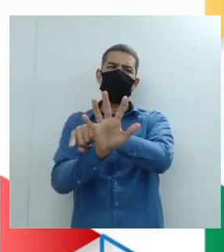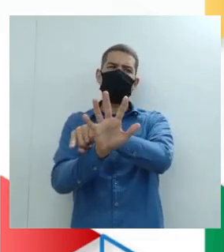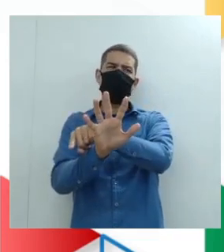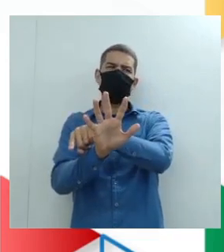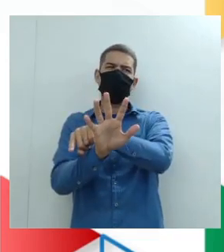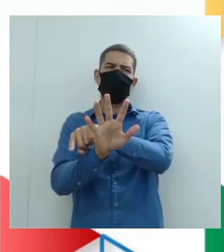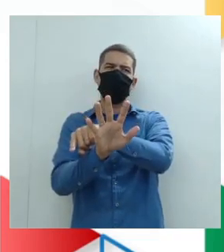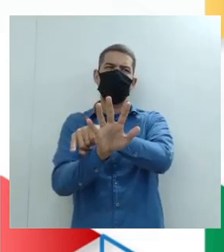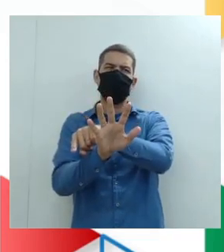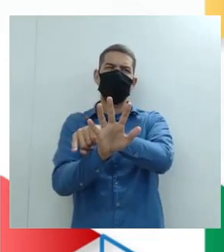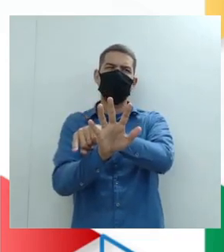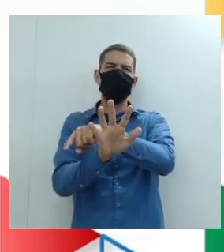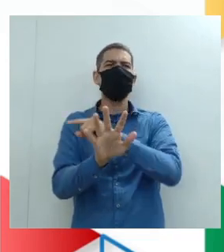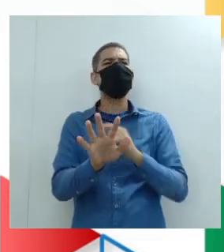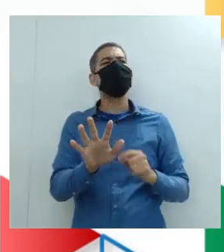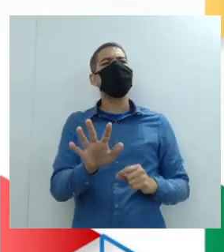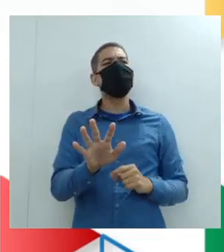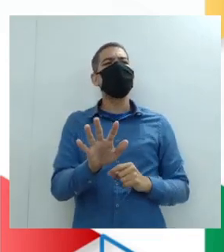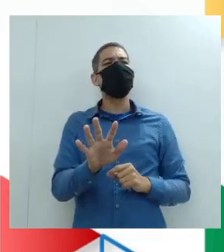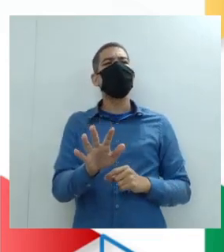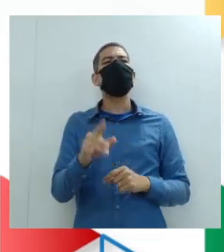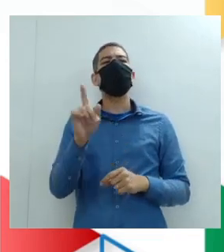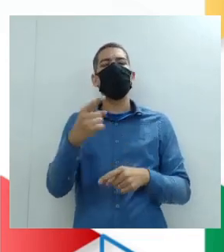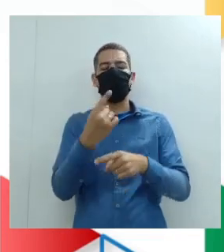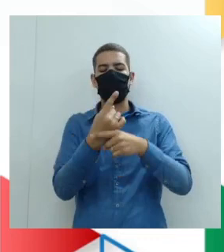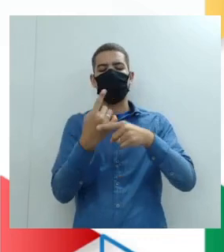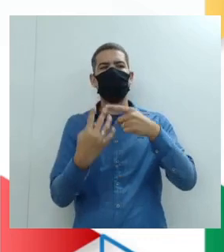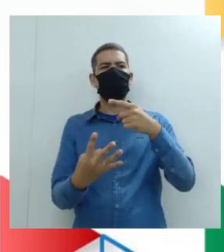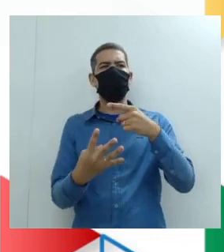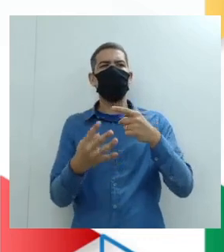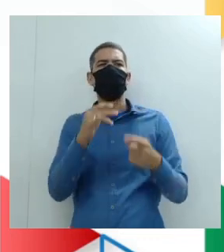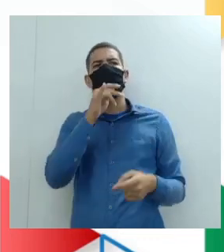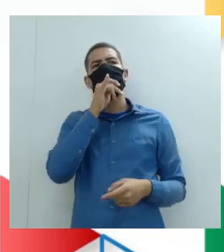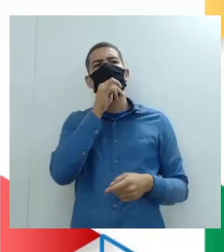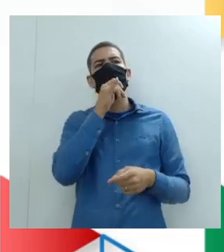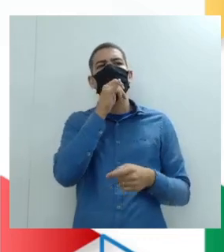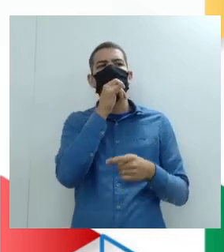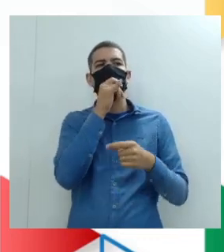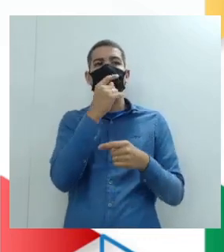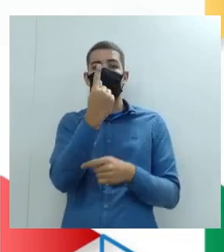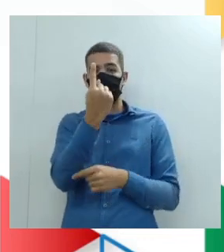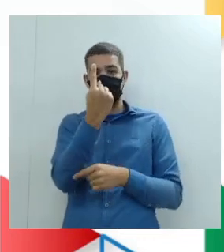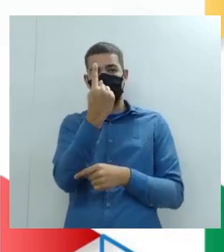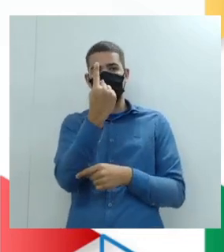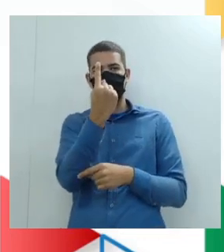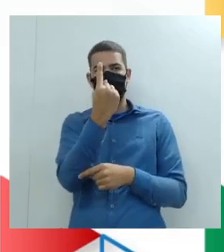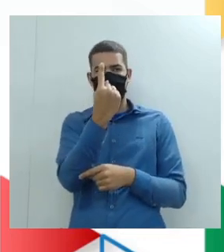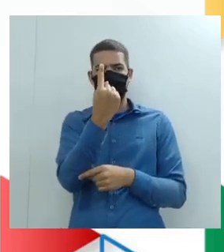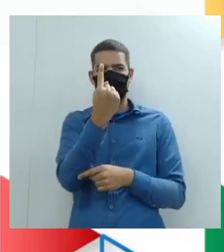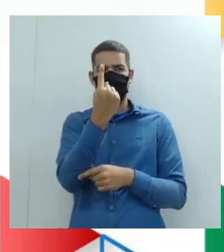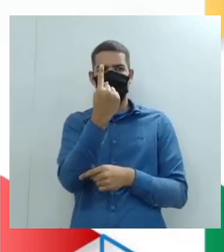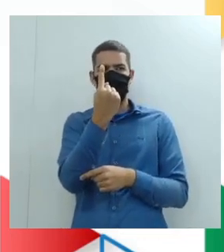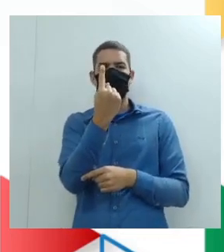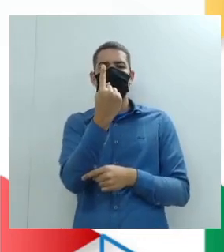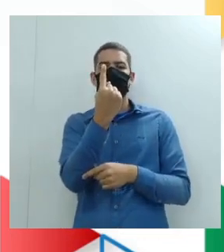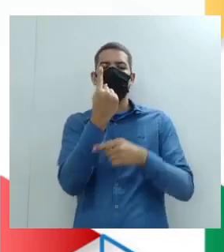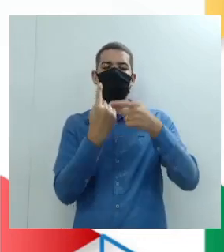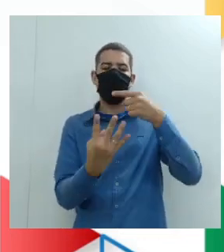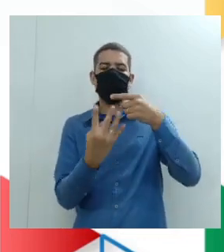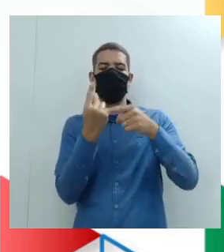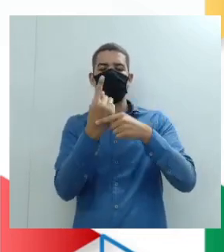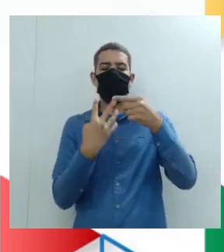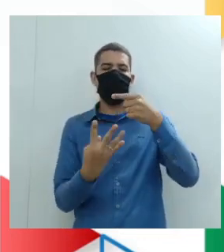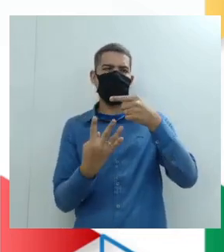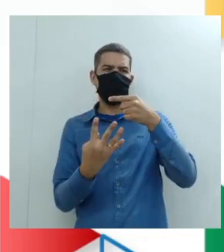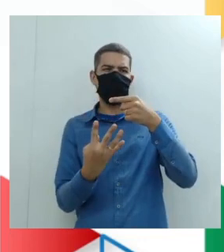mais escura aí e a figura mais clara fica no denominador, ok? 1 entre 4. Então posso fazer